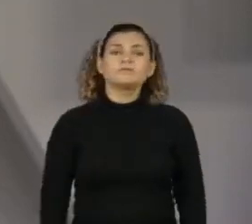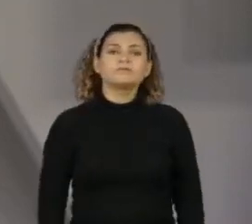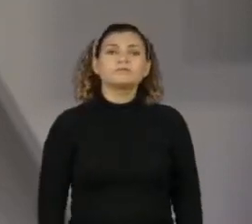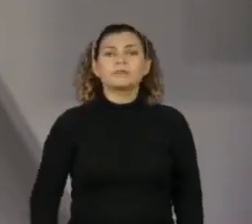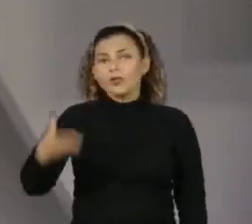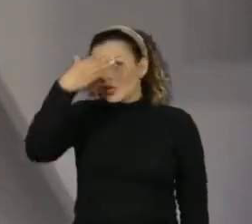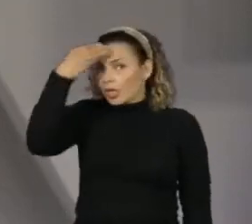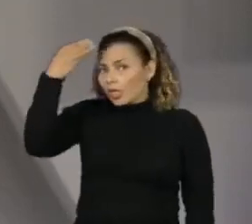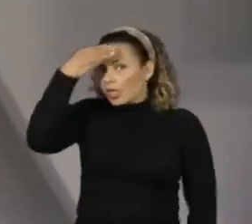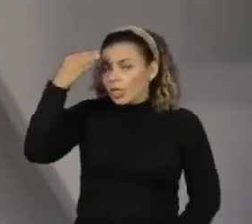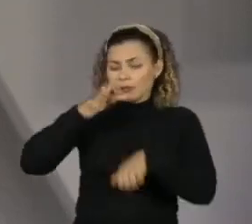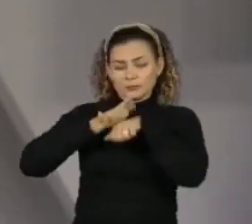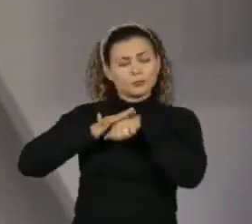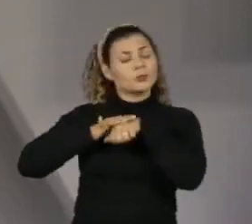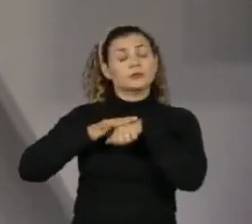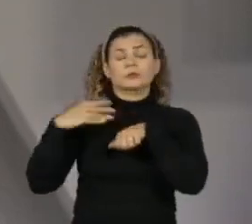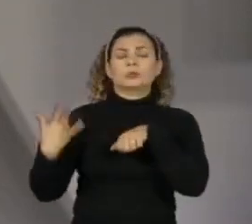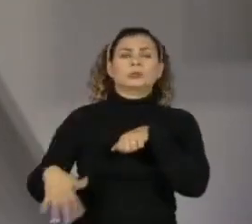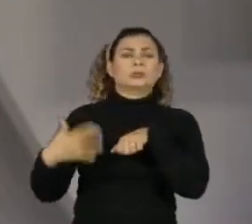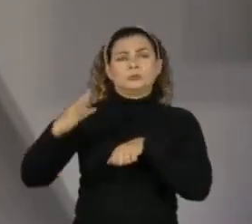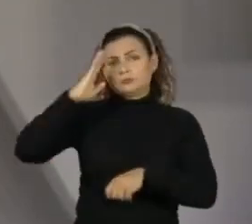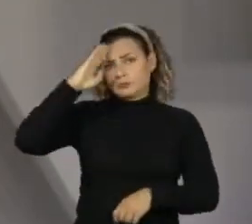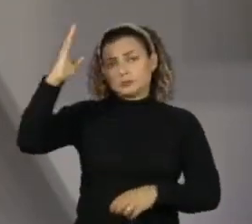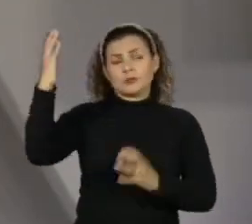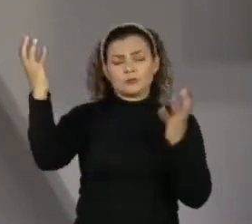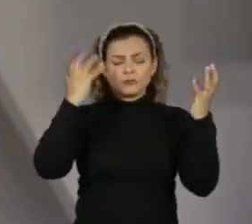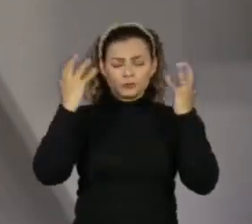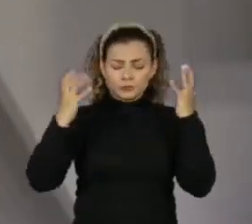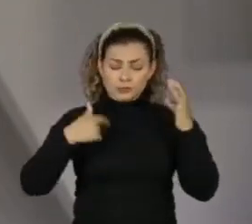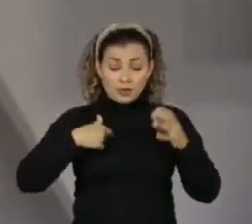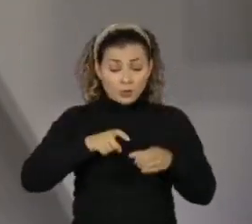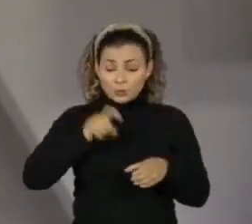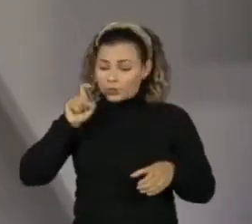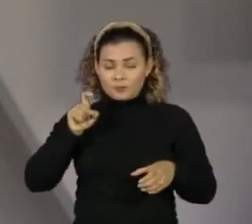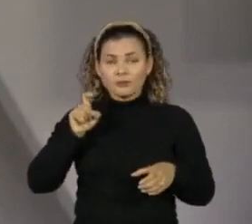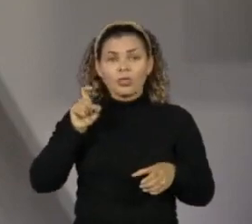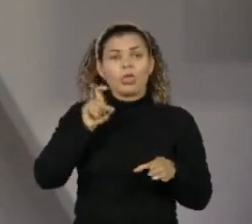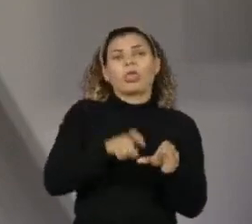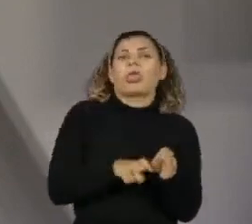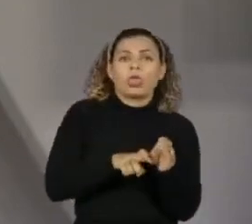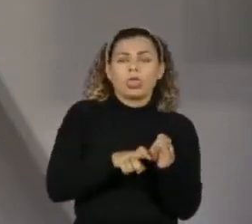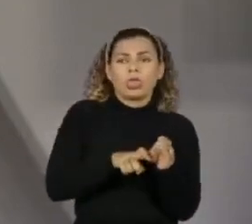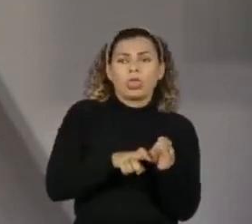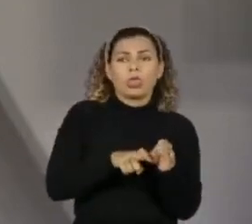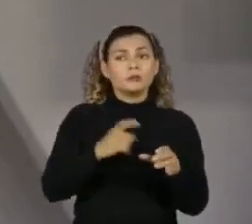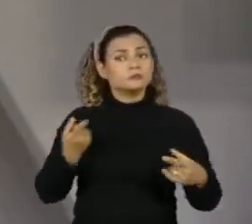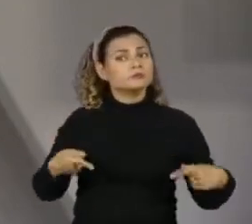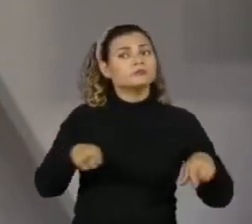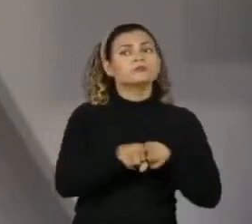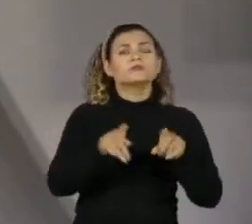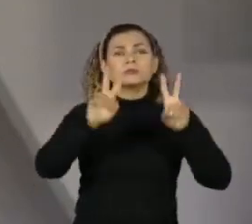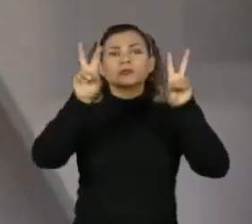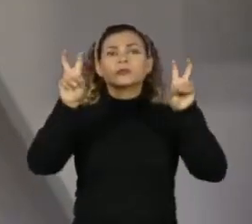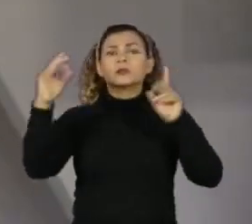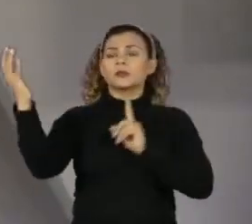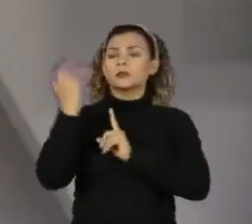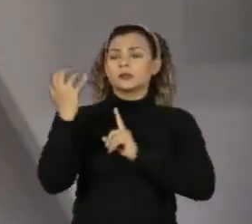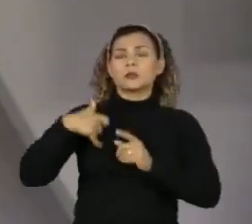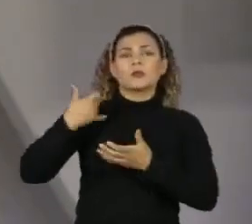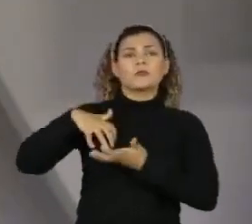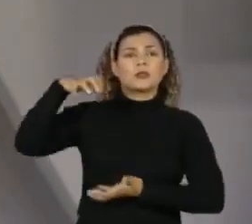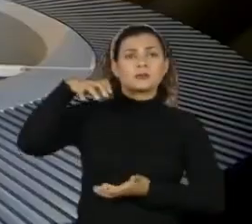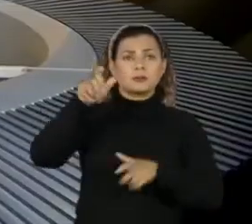O Alzheimer é a principal causa de demência. Afeta a autonomia do paciente e está diretamente relacionado ao envelhecimento